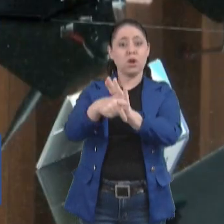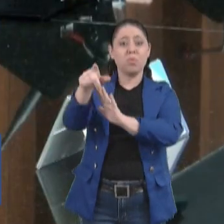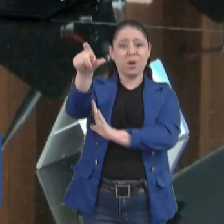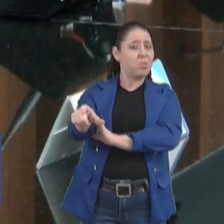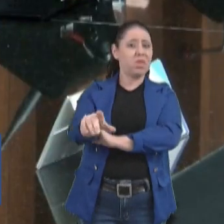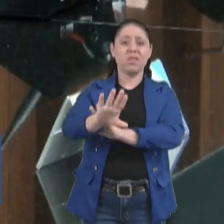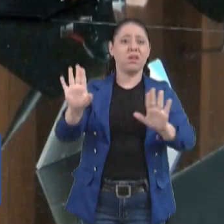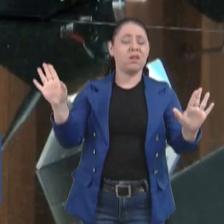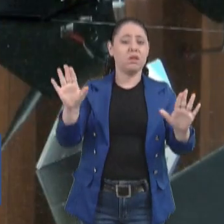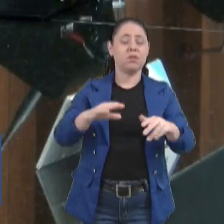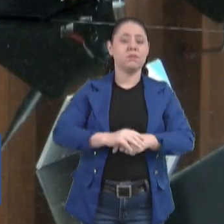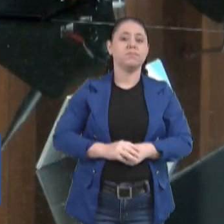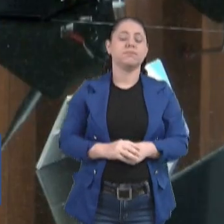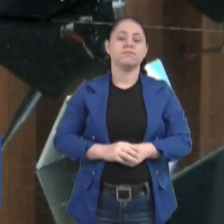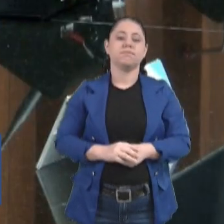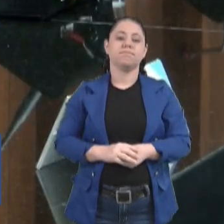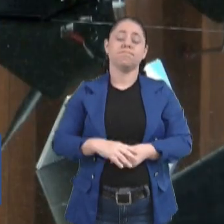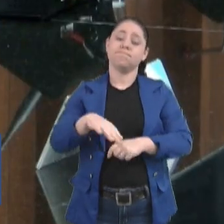escolha